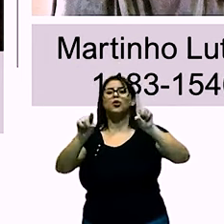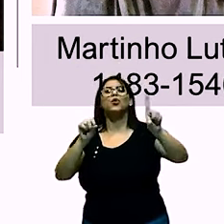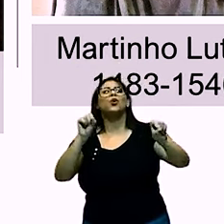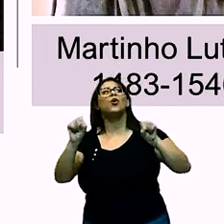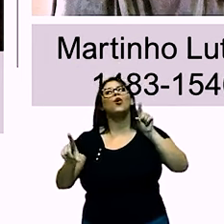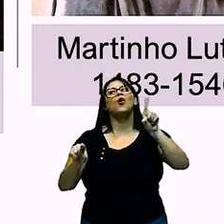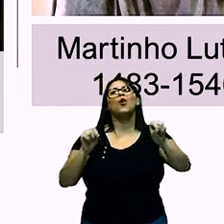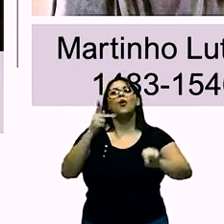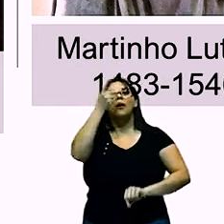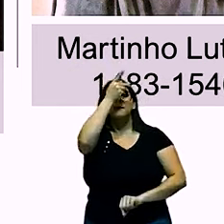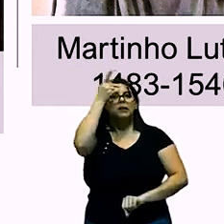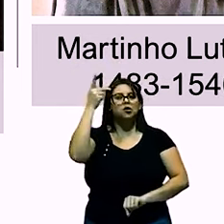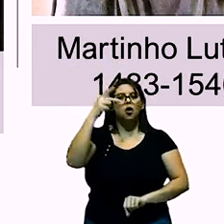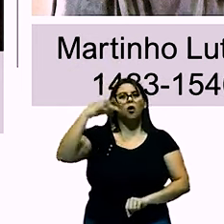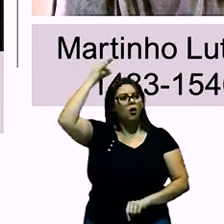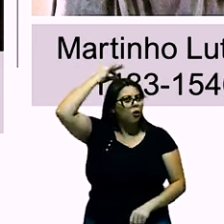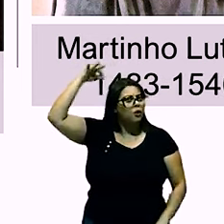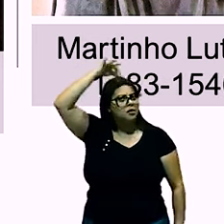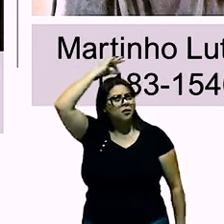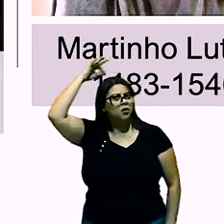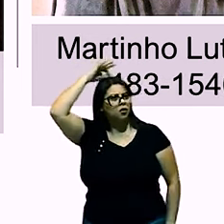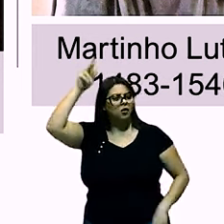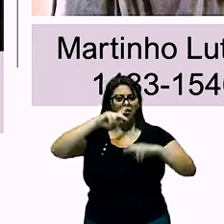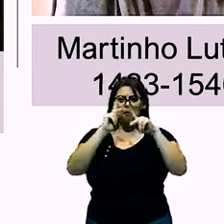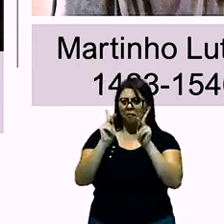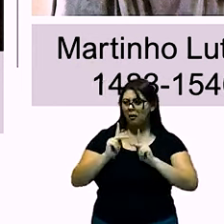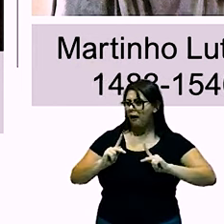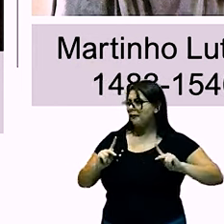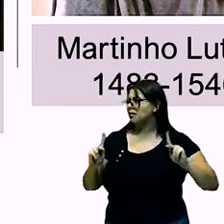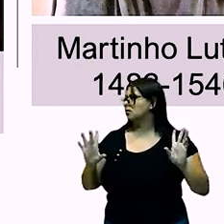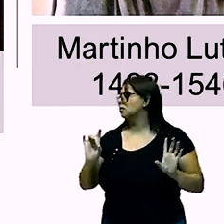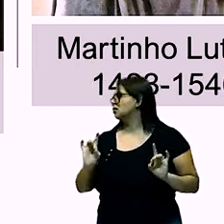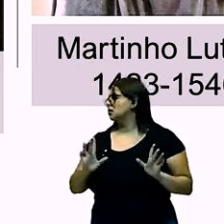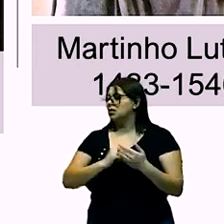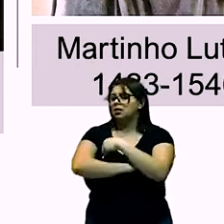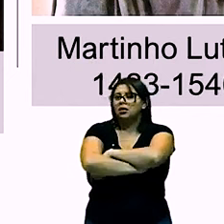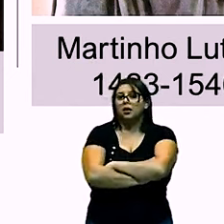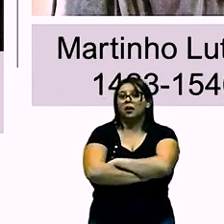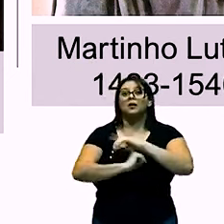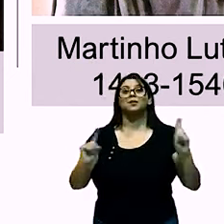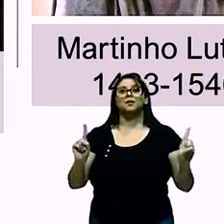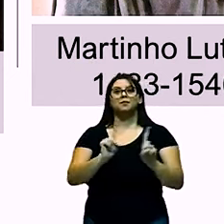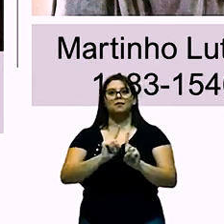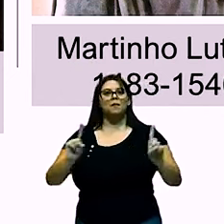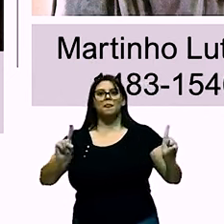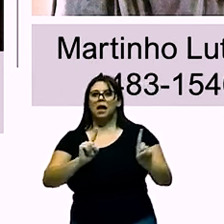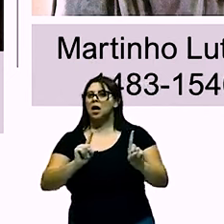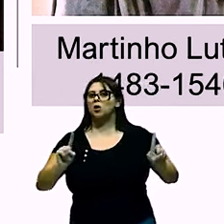esteve passivo na história da igreja. O Espírito Santo sempre esteve ativo, levantando homens, levantando